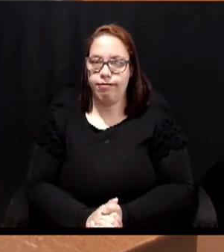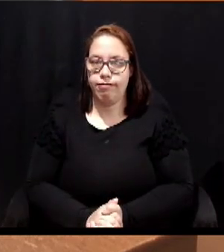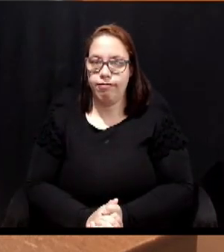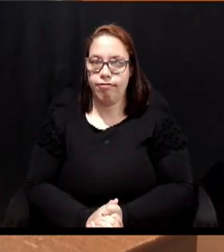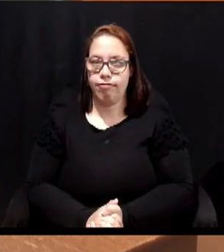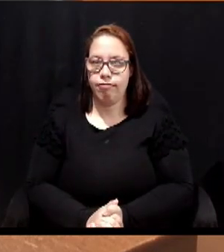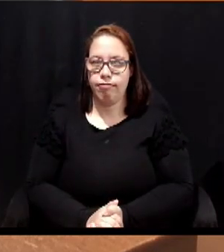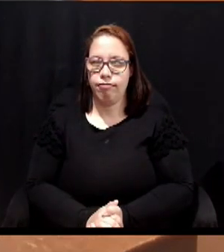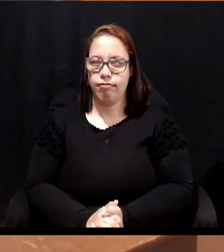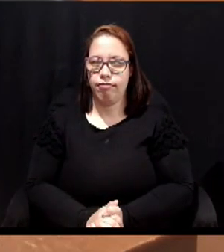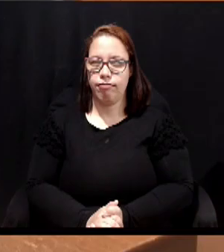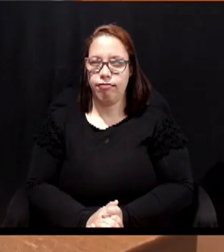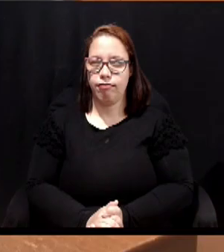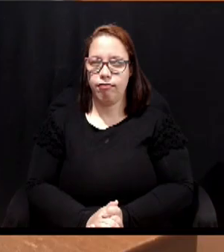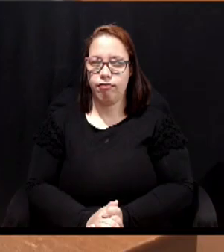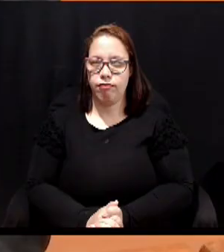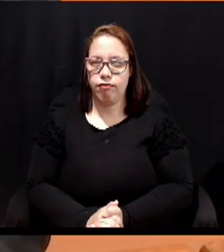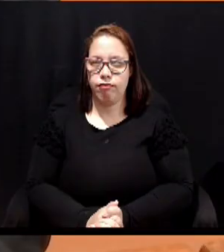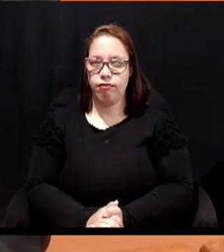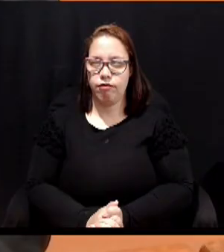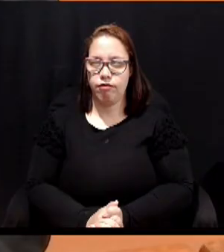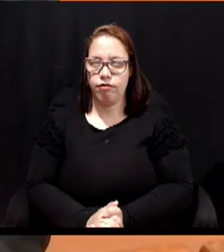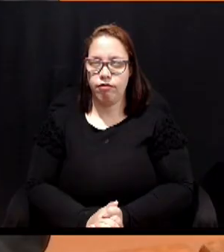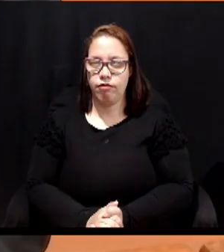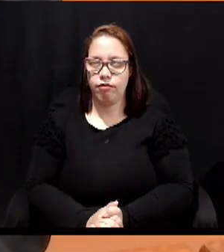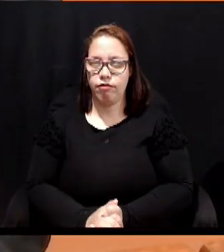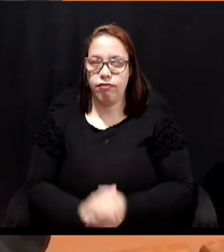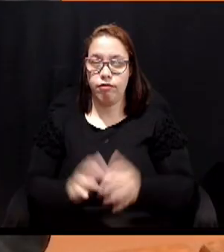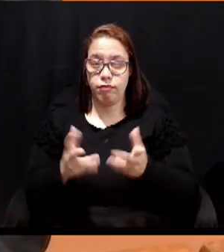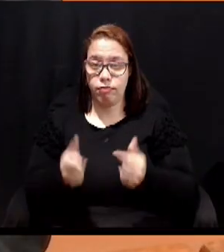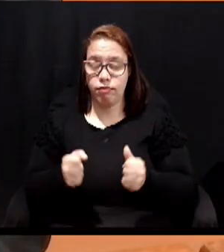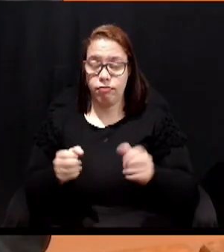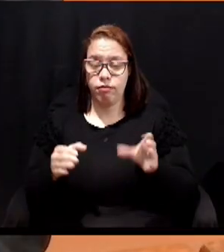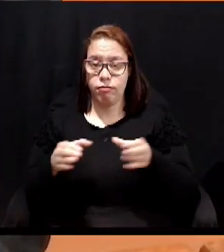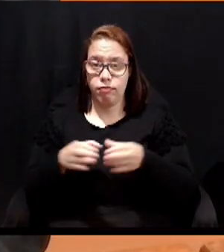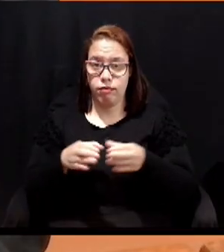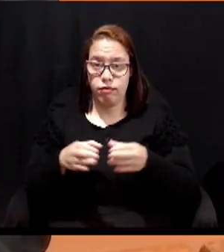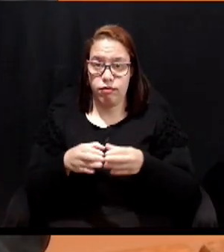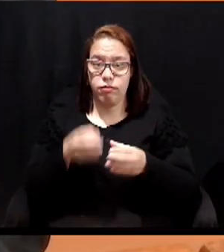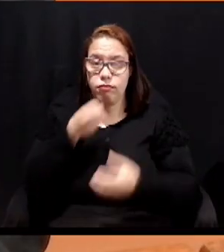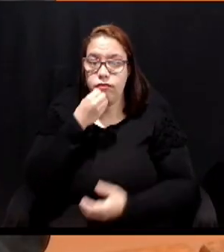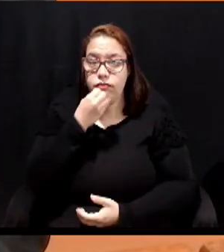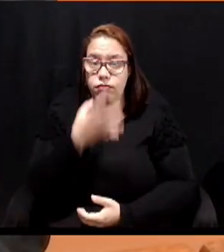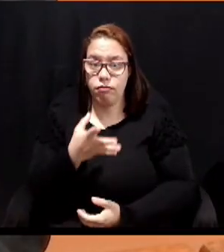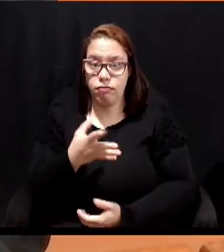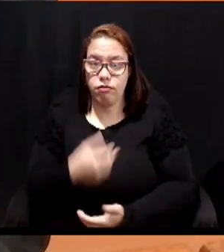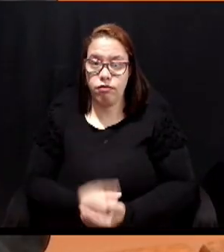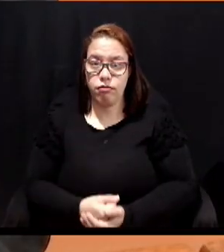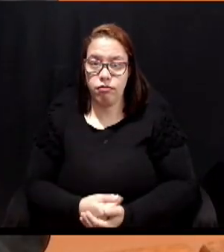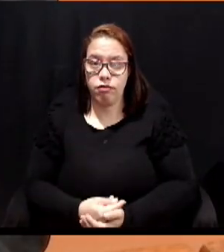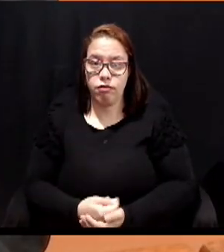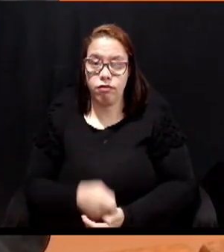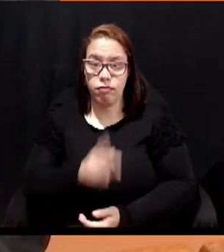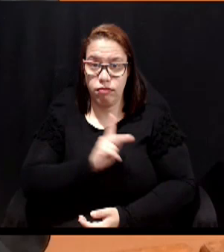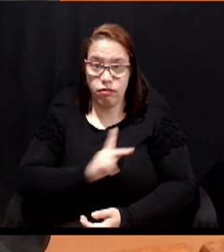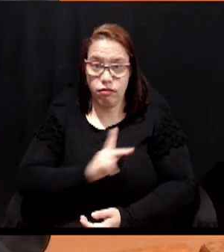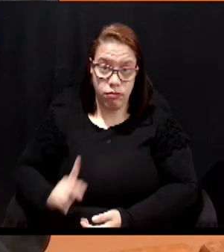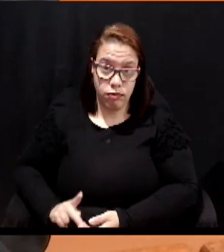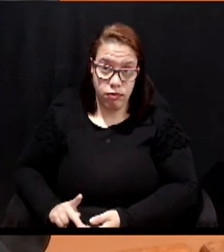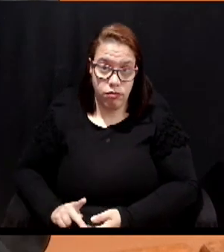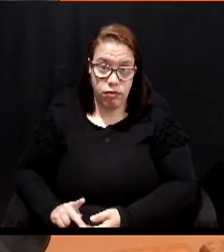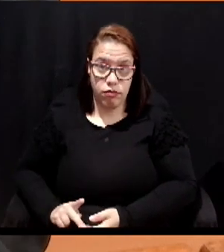muito acolhedora a tua equipe, todos aqui dentro, né? Muito bom. Meu presidente Márcio Barbado.